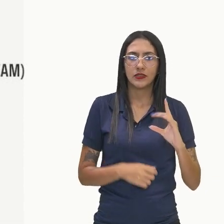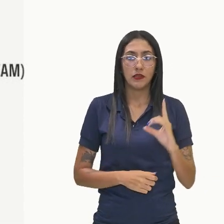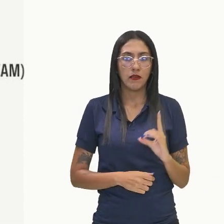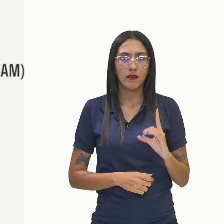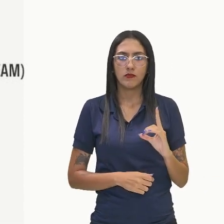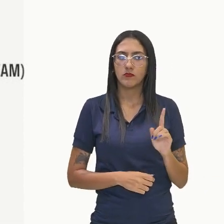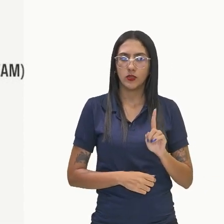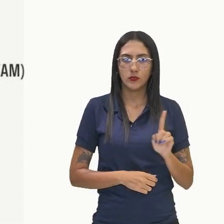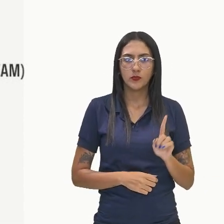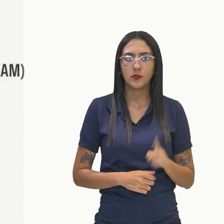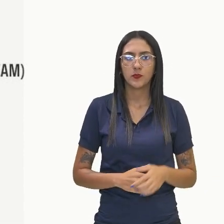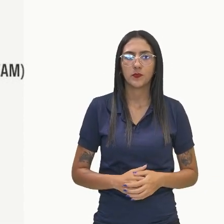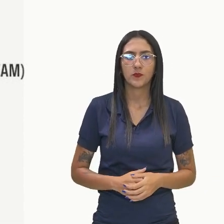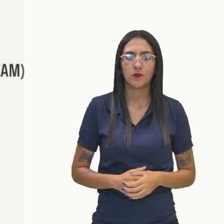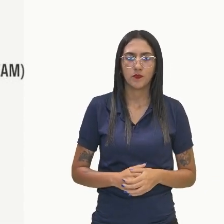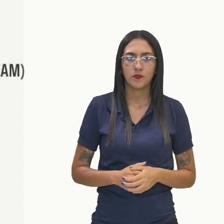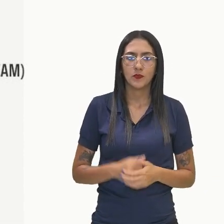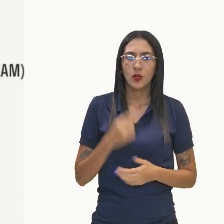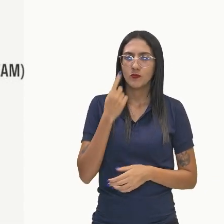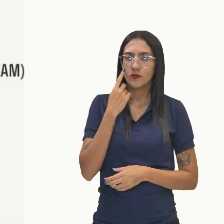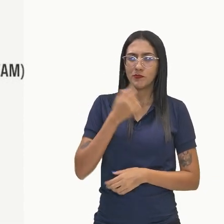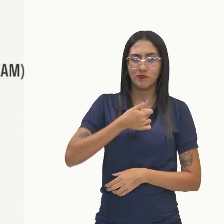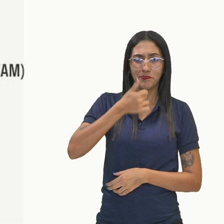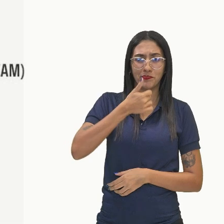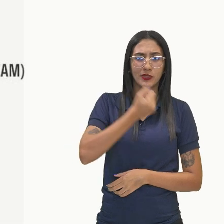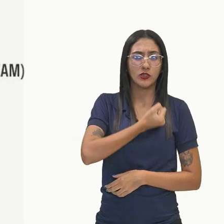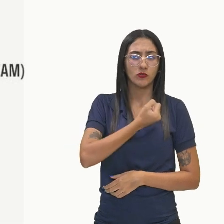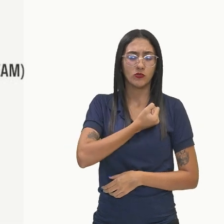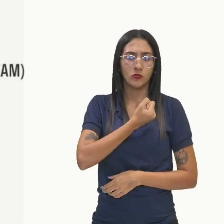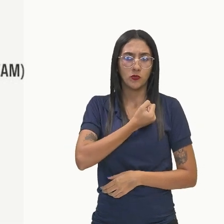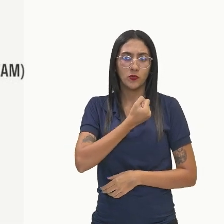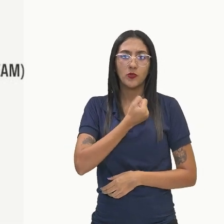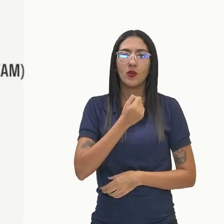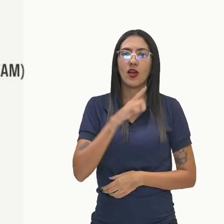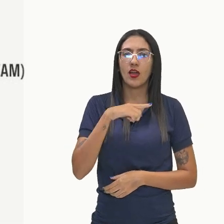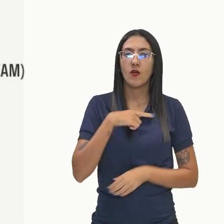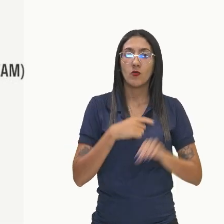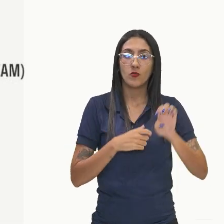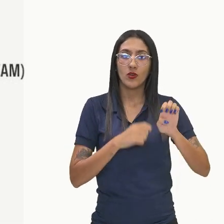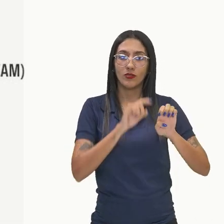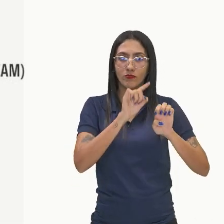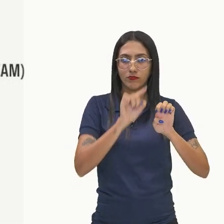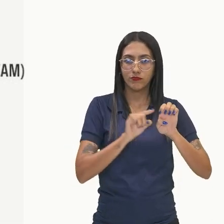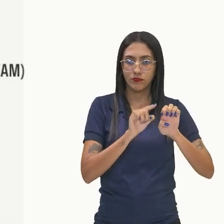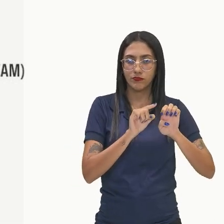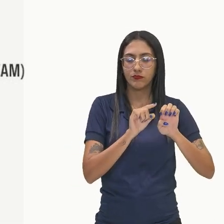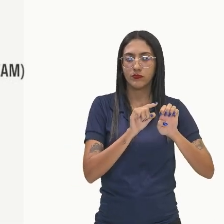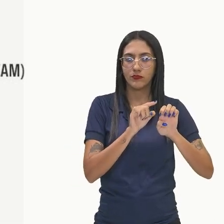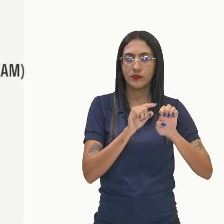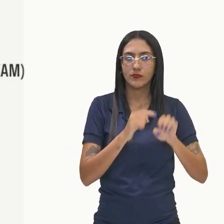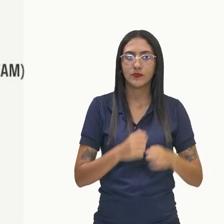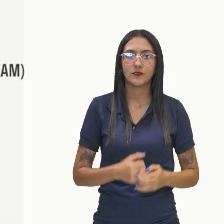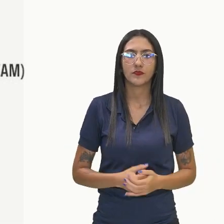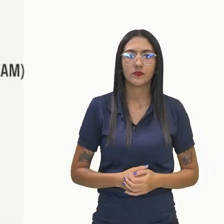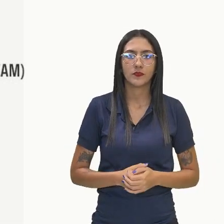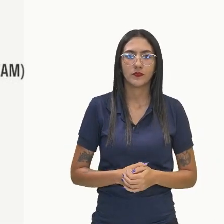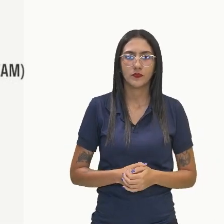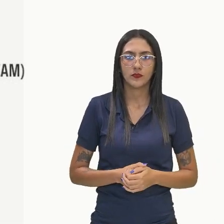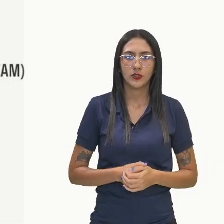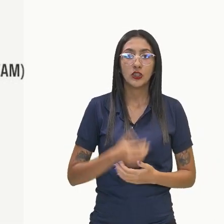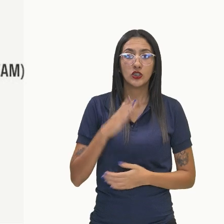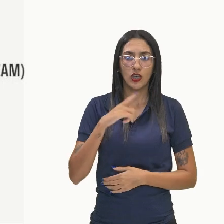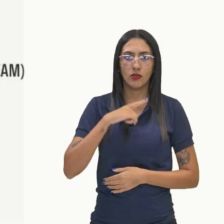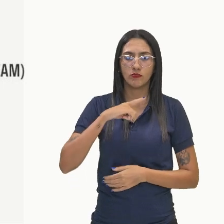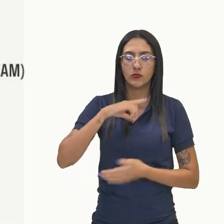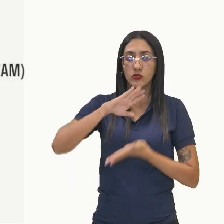resposta, certo? Porque o primeiro valor é da força contra a eletromotriz e a letra E também pode ser resposta. Olha só, já eliminei